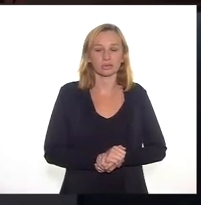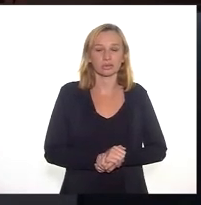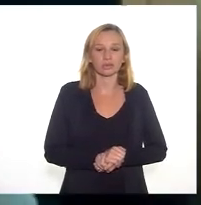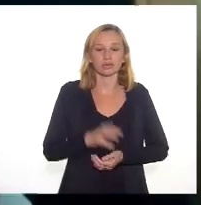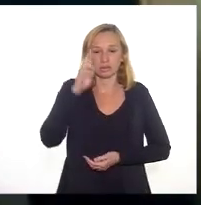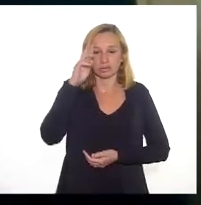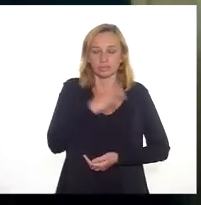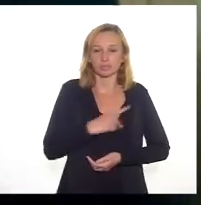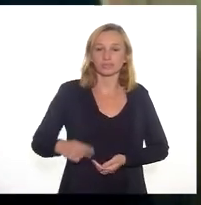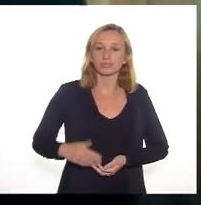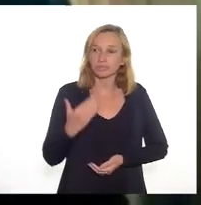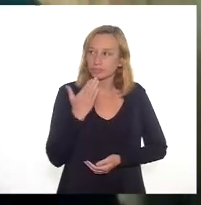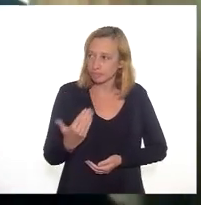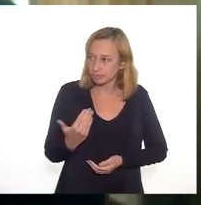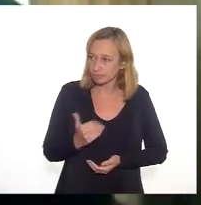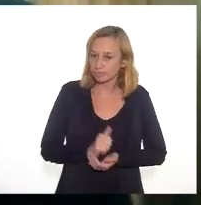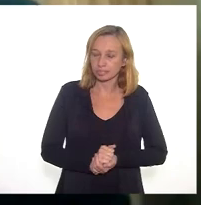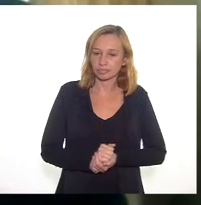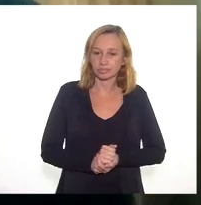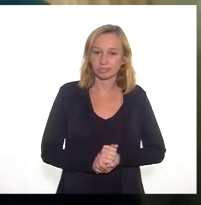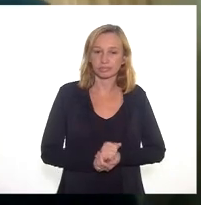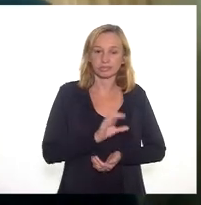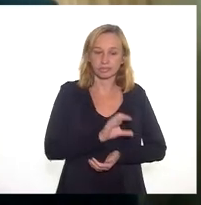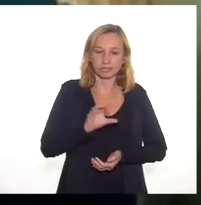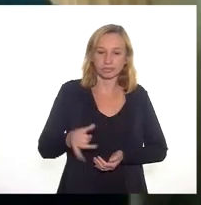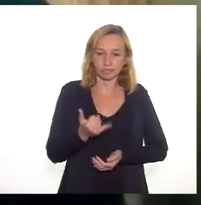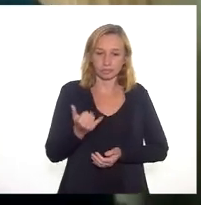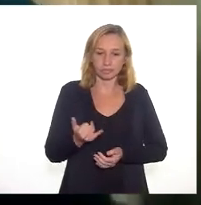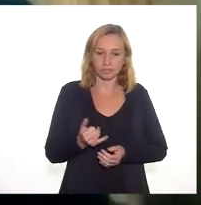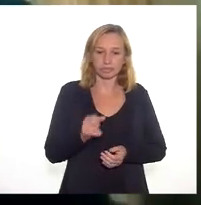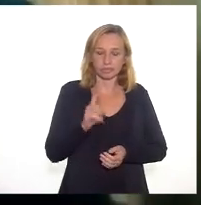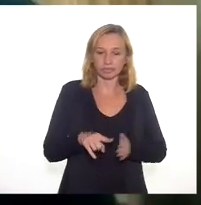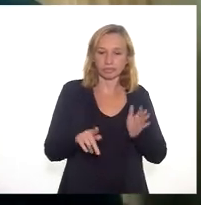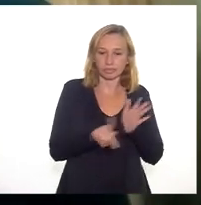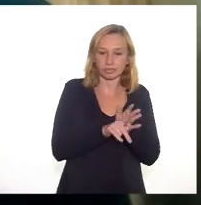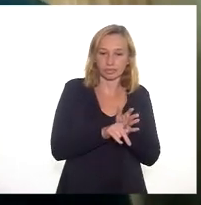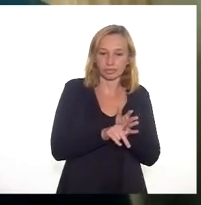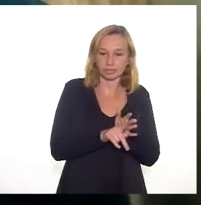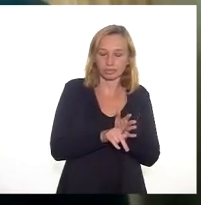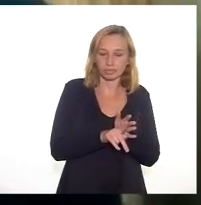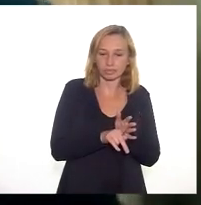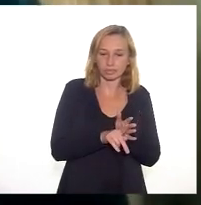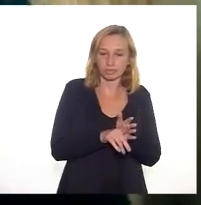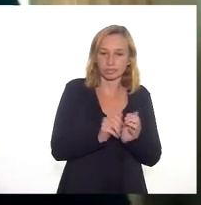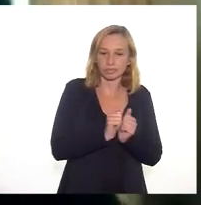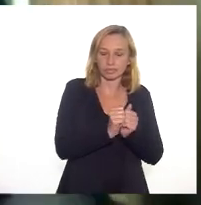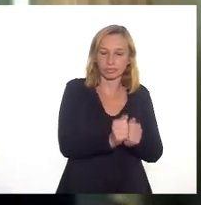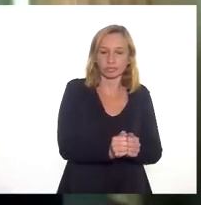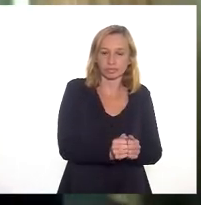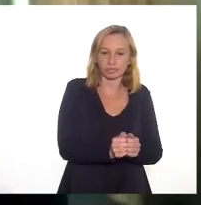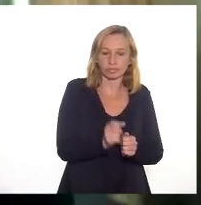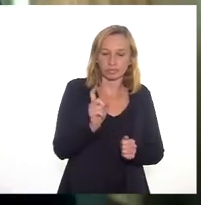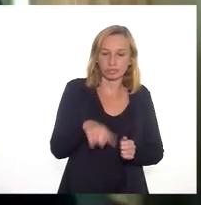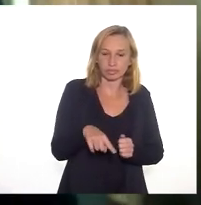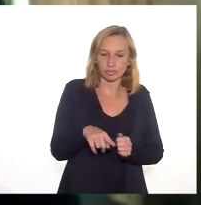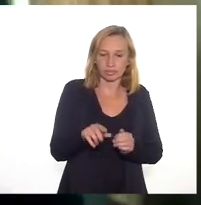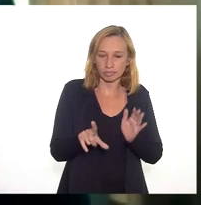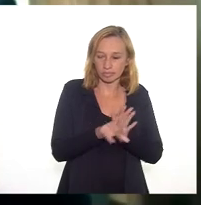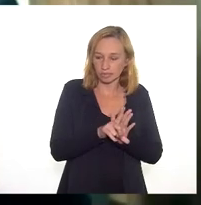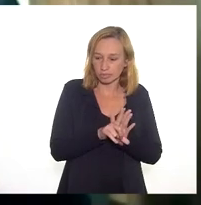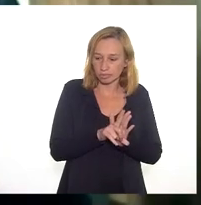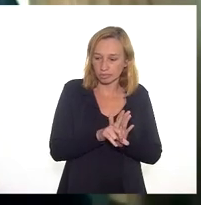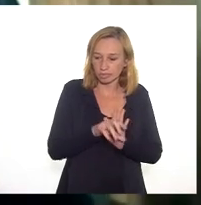Senhor presidente, eu queria pedir a vocês que remetessem a CCJ, porque há um projeto de lei em andamento, que é a lei